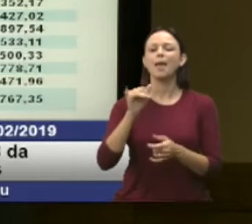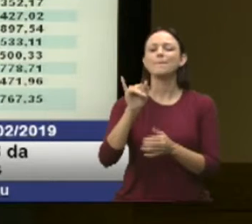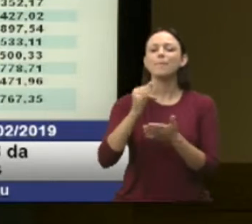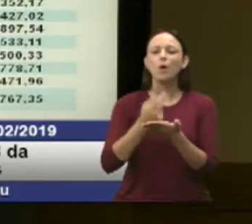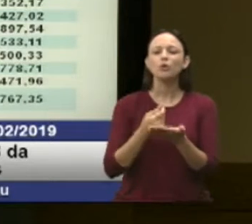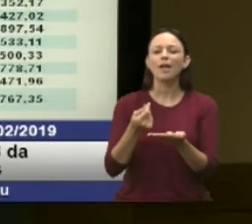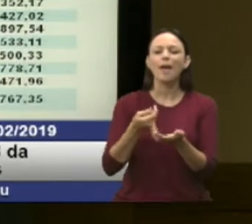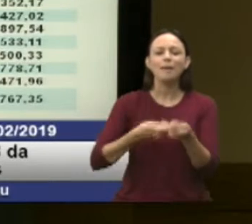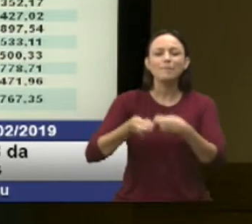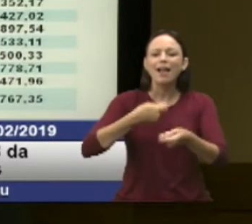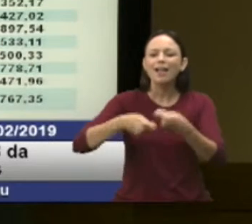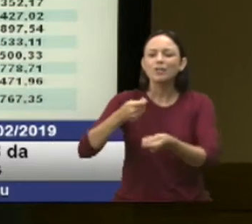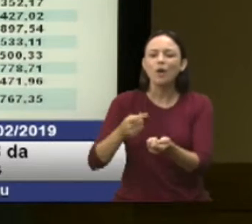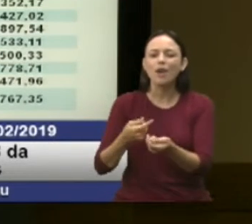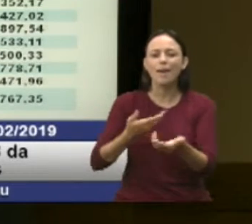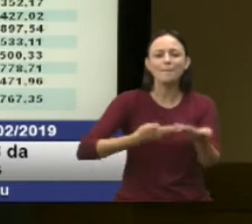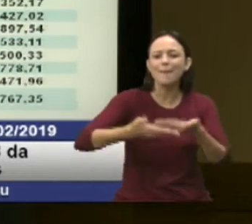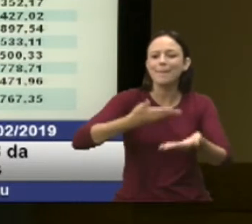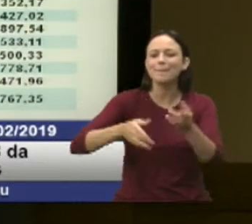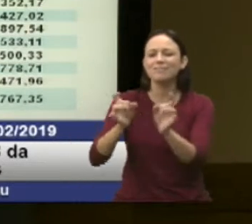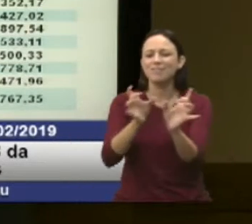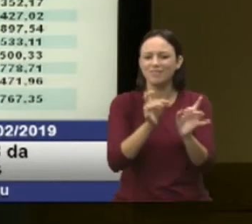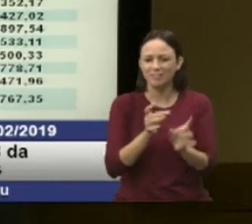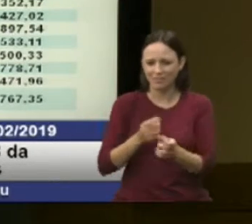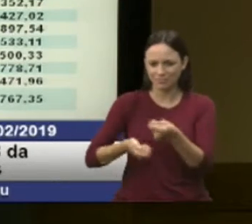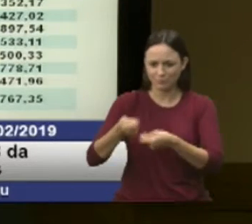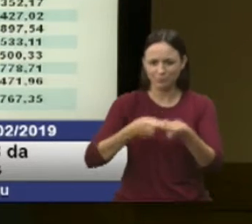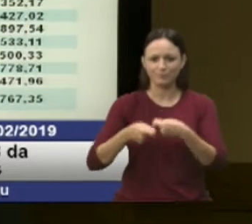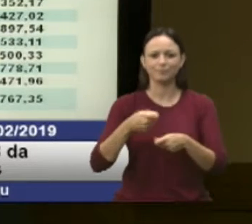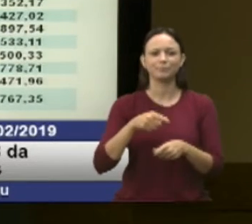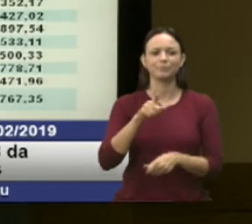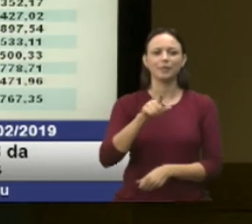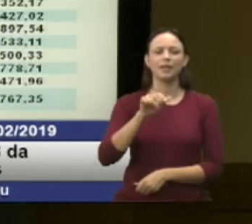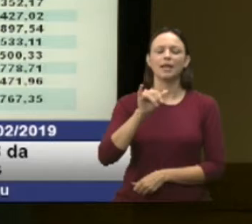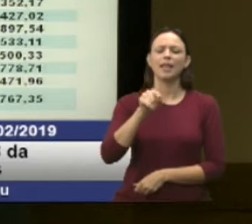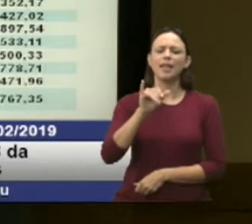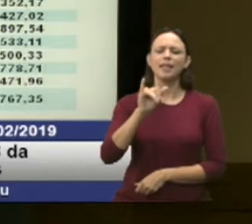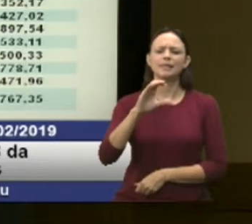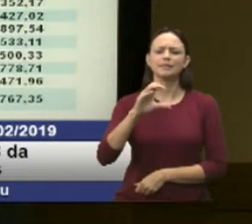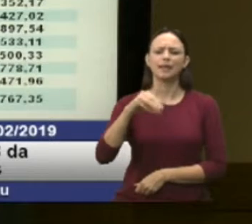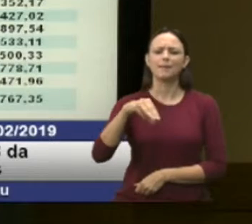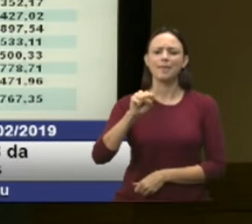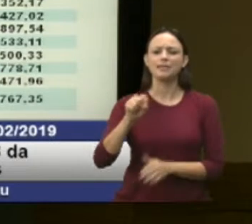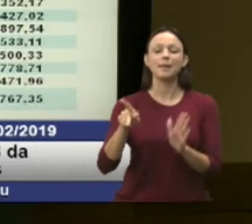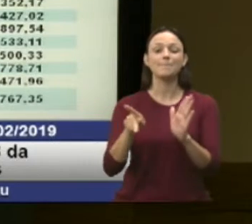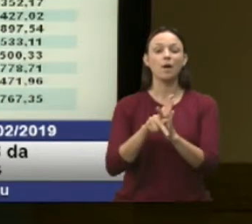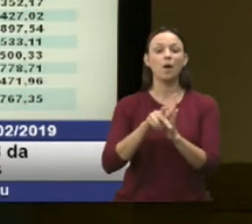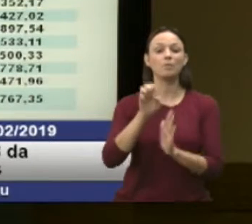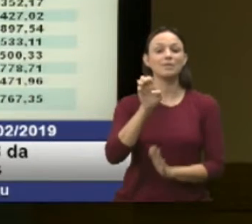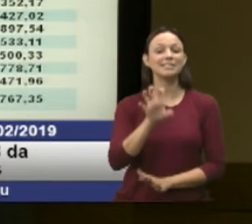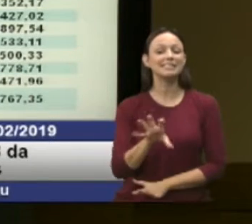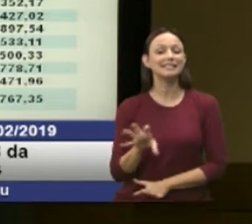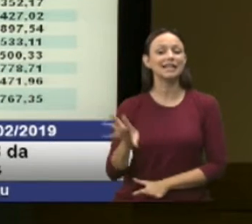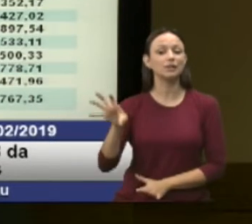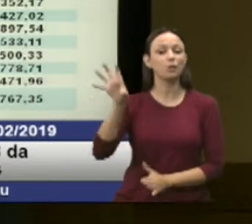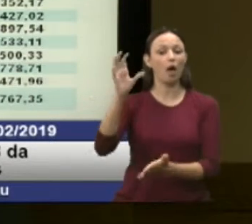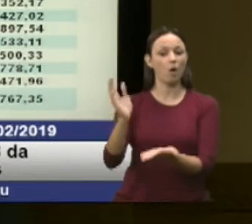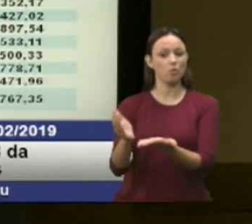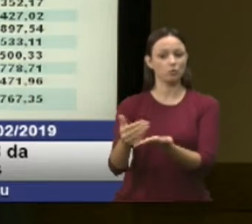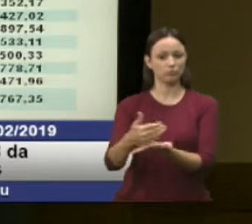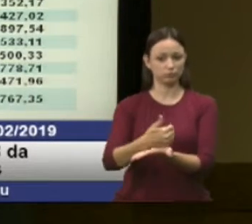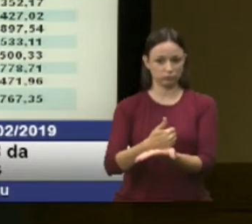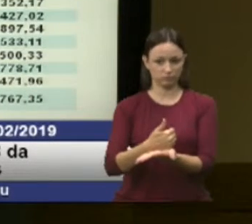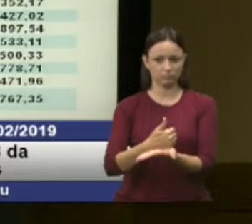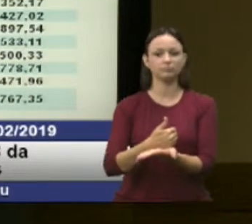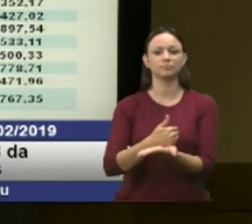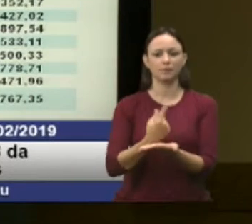Mercadorias. É, o ICMS é uma arrecadação estadual, a qual é transferido